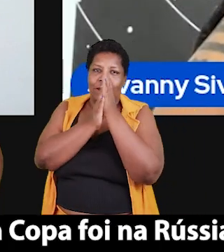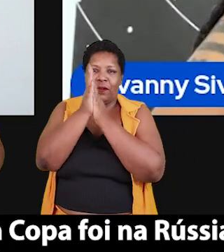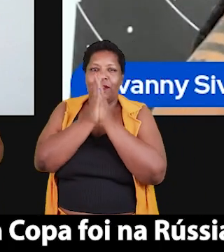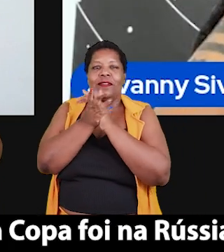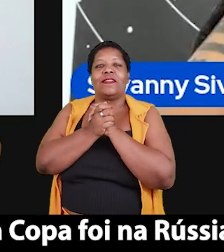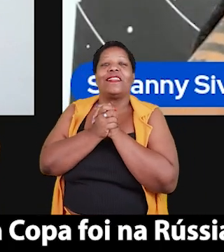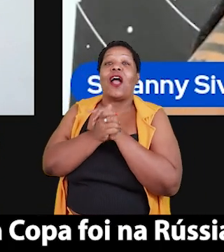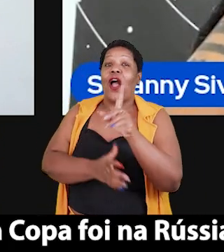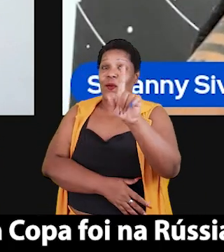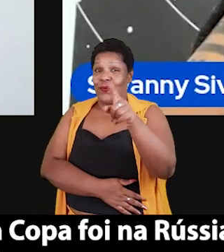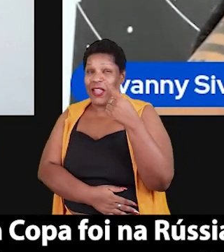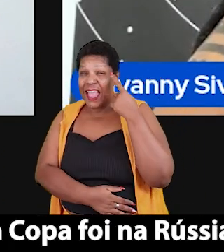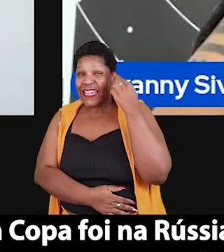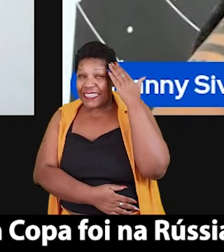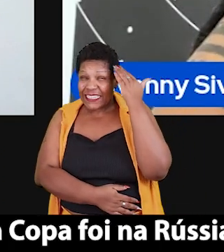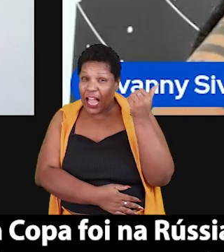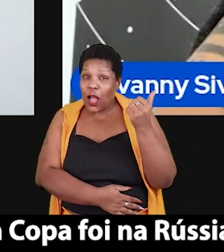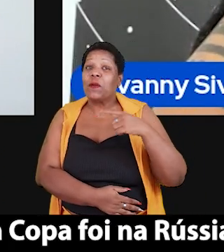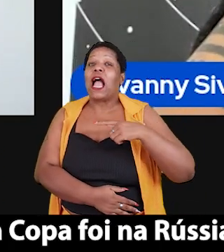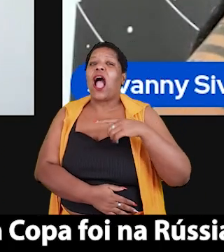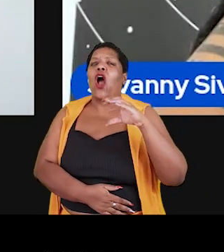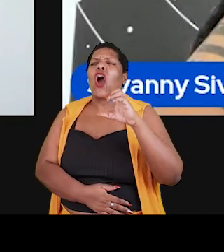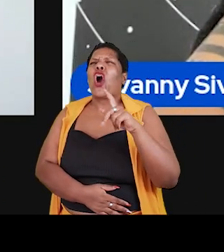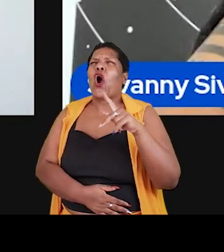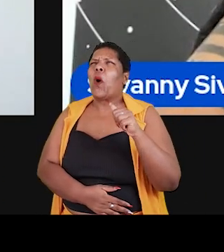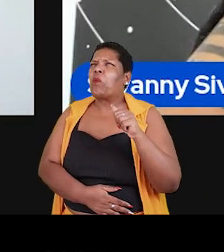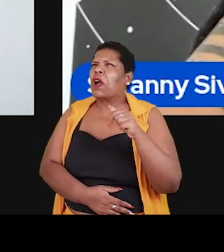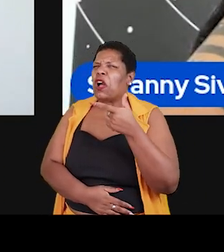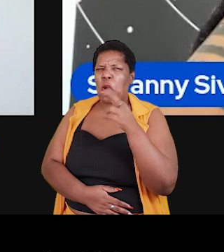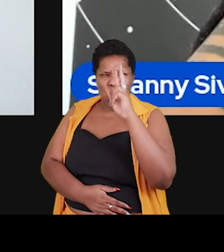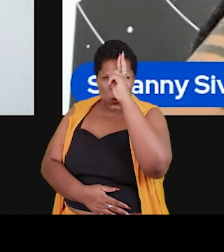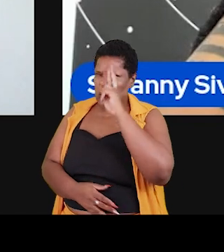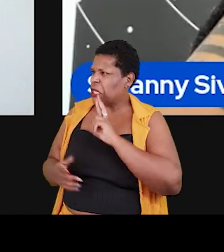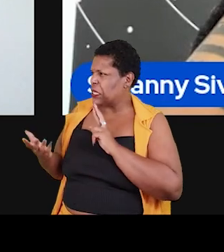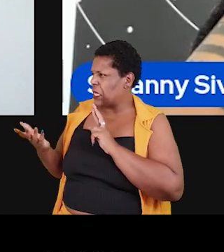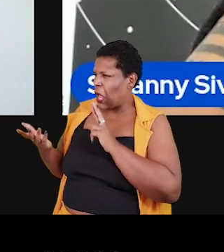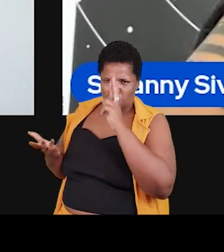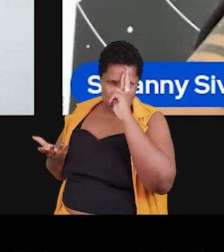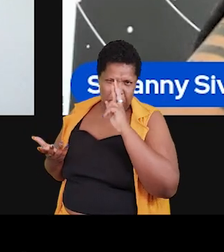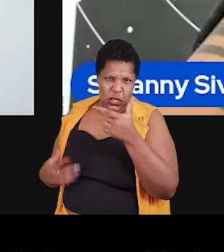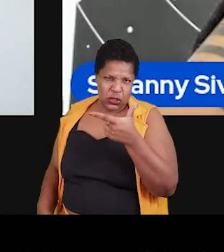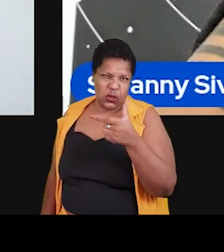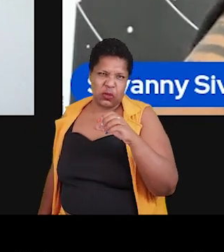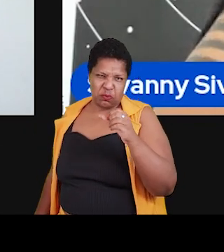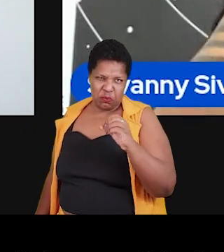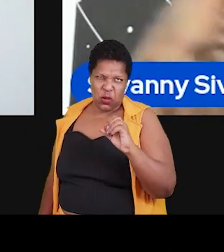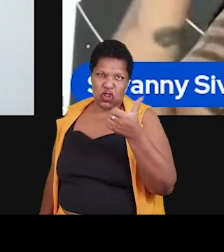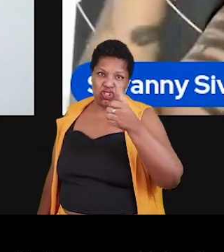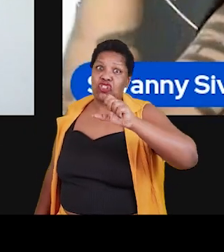O ano que a Copa foi na Rússia, eu não lembro que ano que foi. Você lembra disso? 2018. 18.